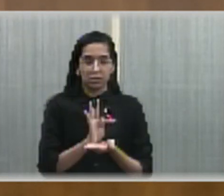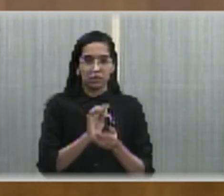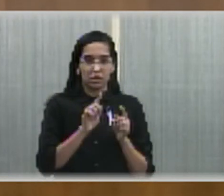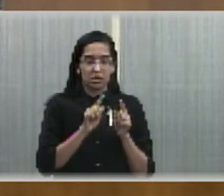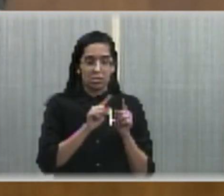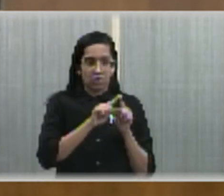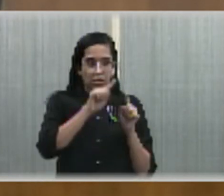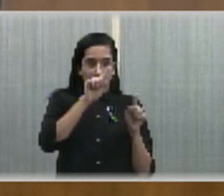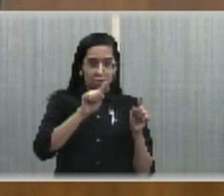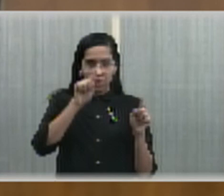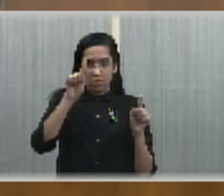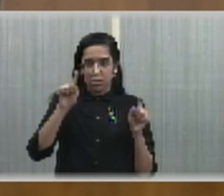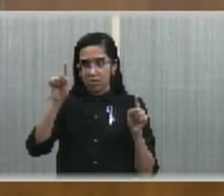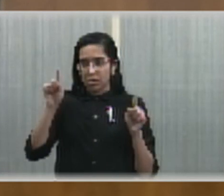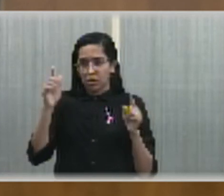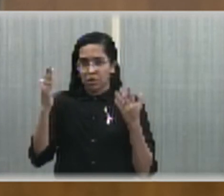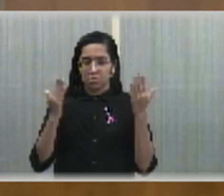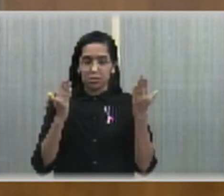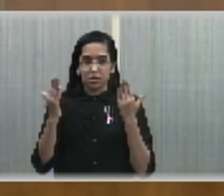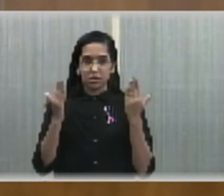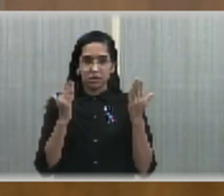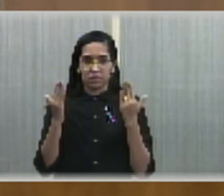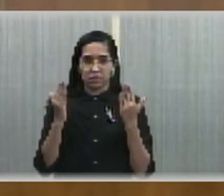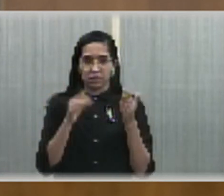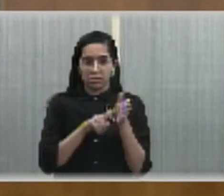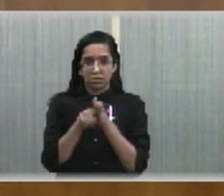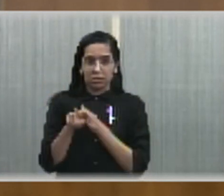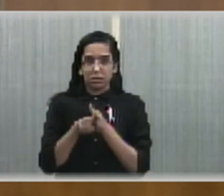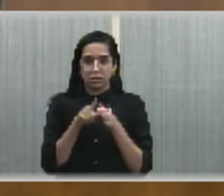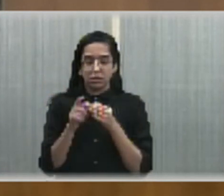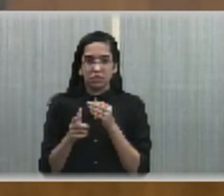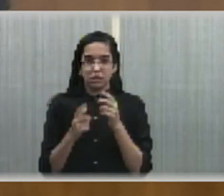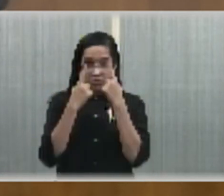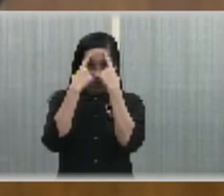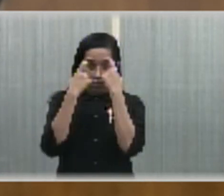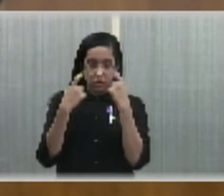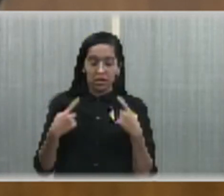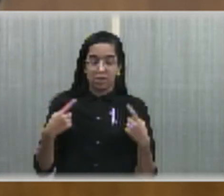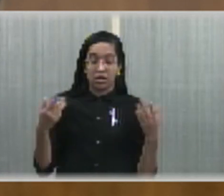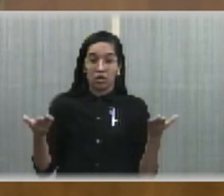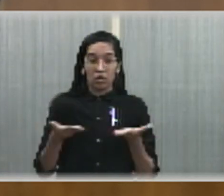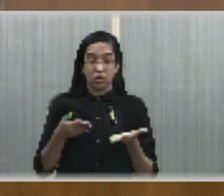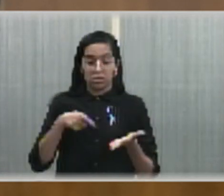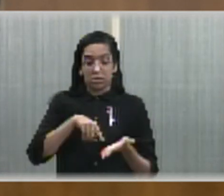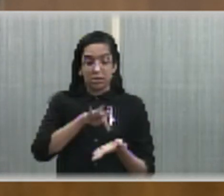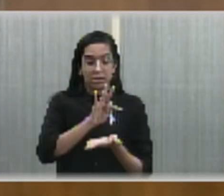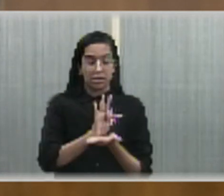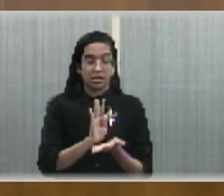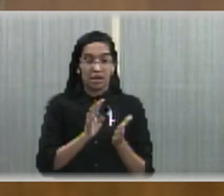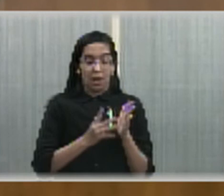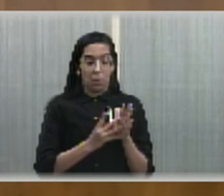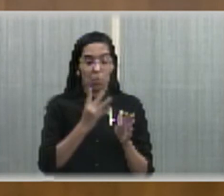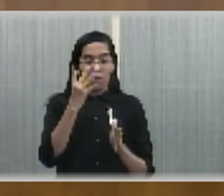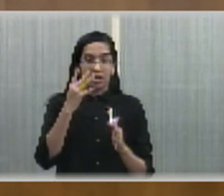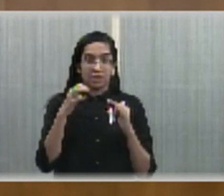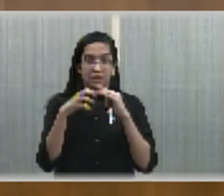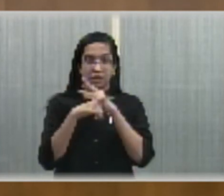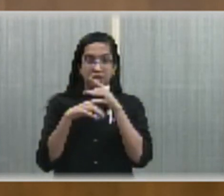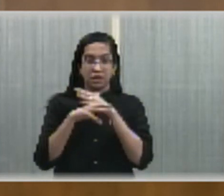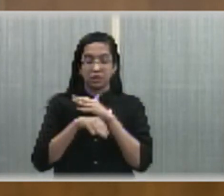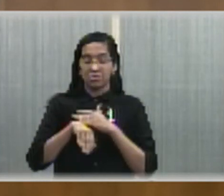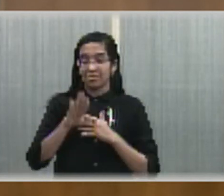mede a violência, um estudo que mede a violência em todo o Brasil, hoje Teresina é a quarta cidade